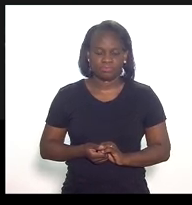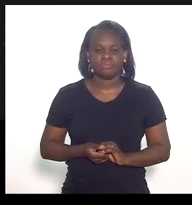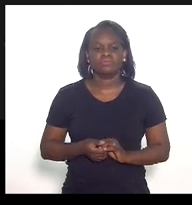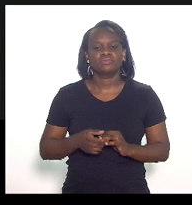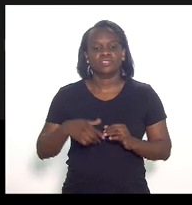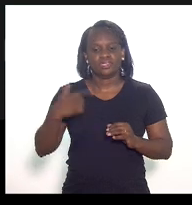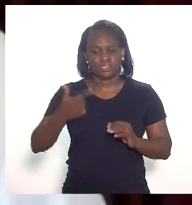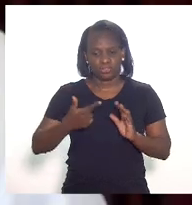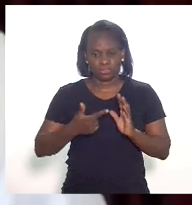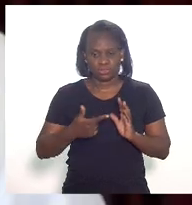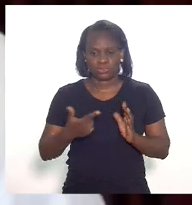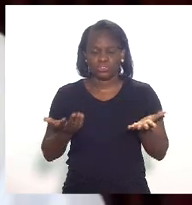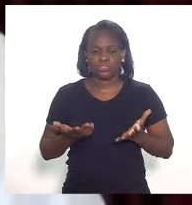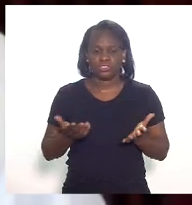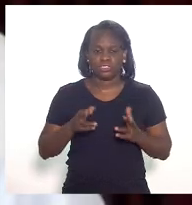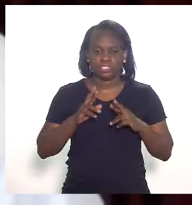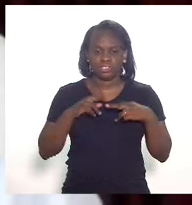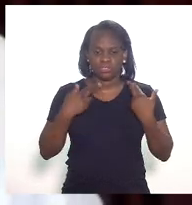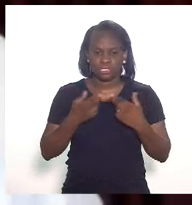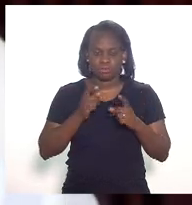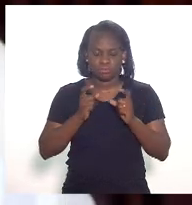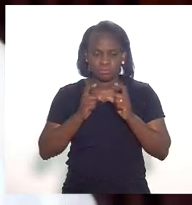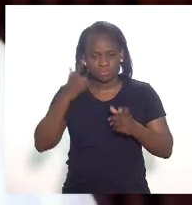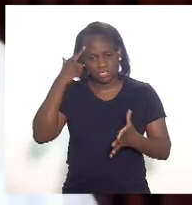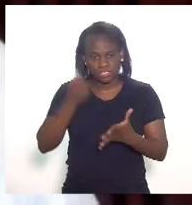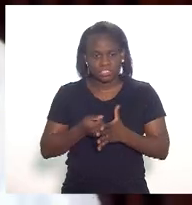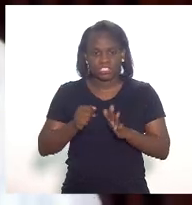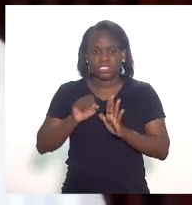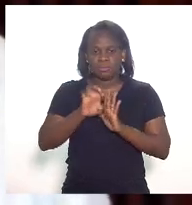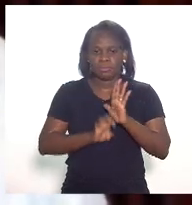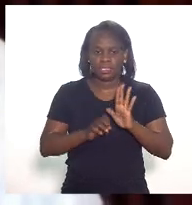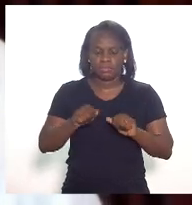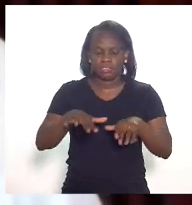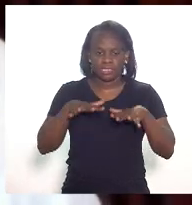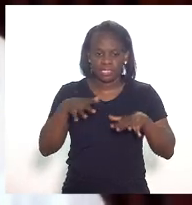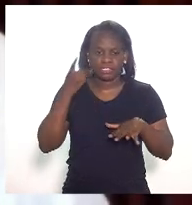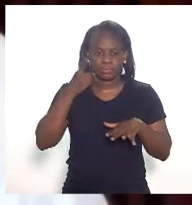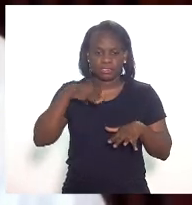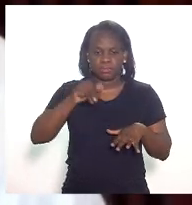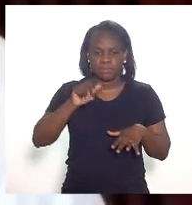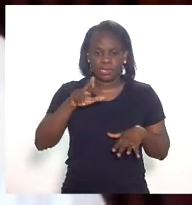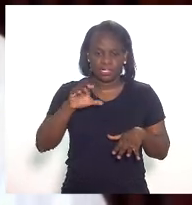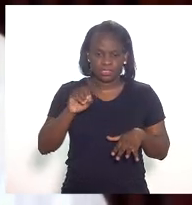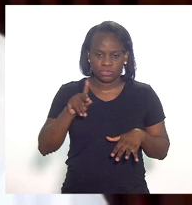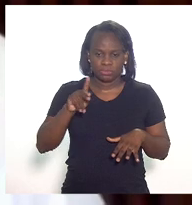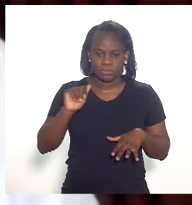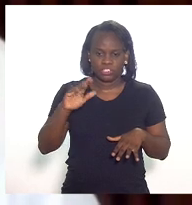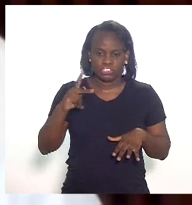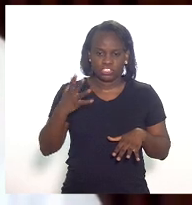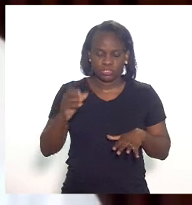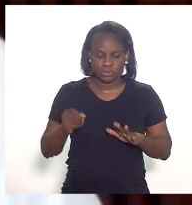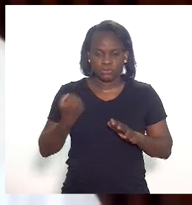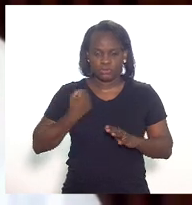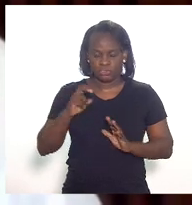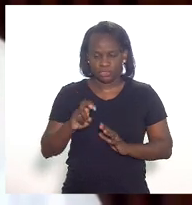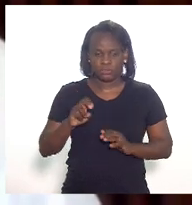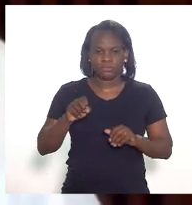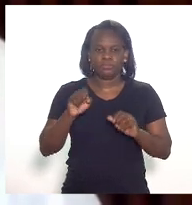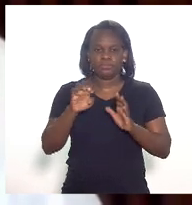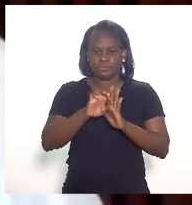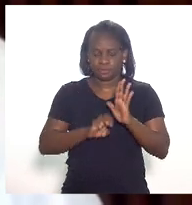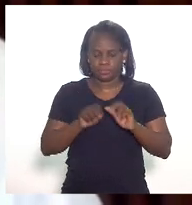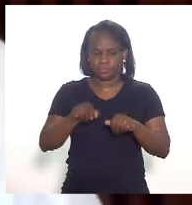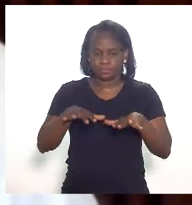Segundo da pauta, a discussão dos pareceres sobre as emendas de plenário, relatoria do deputado Márcio Pacheco, 5 da pauta. Emendas de plenário, projeto de